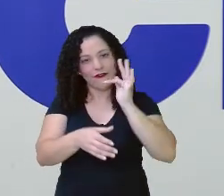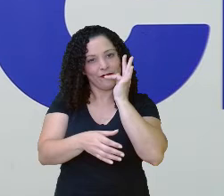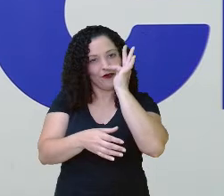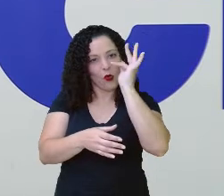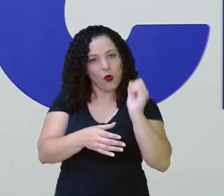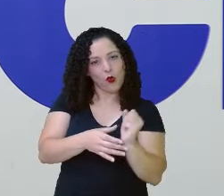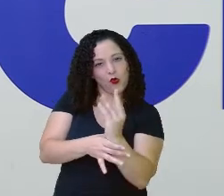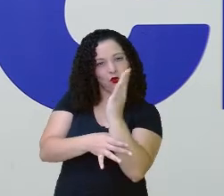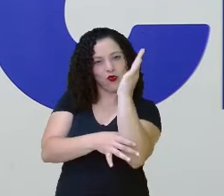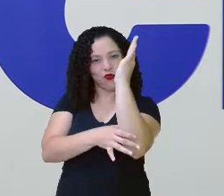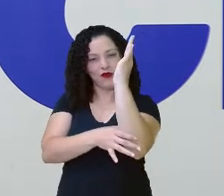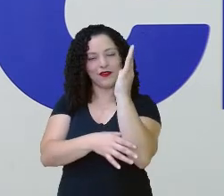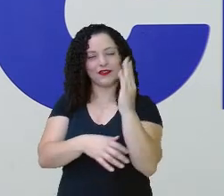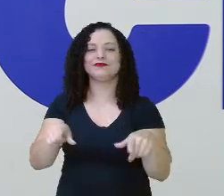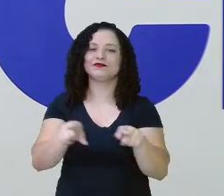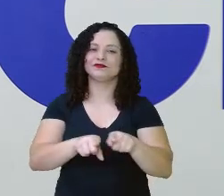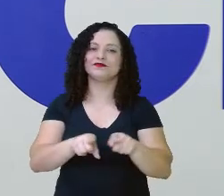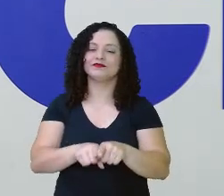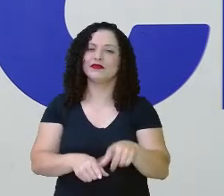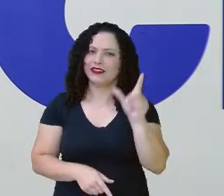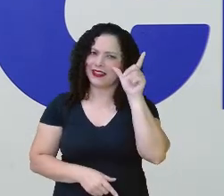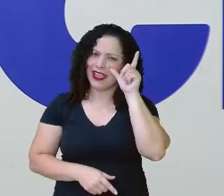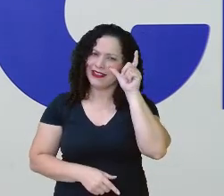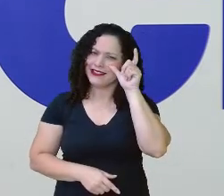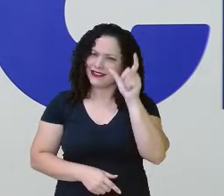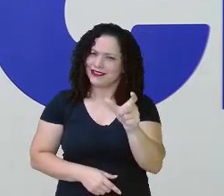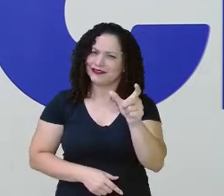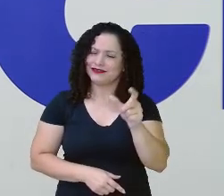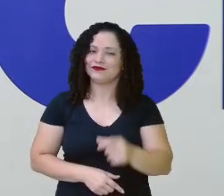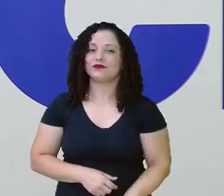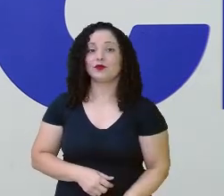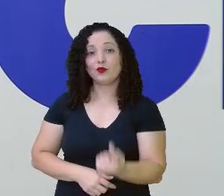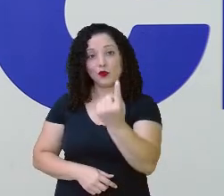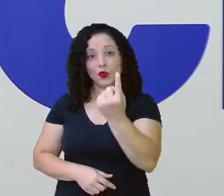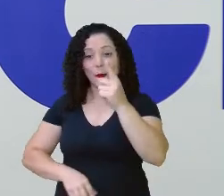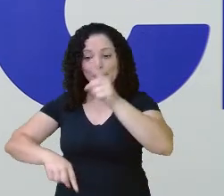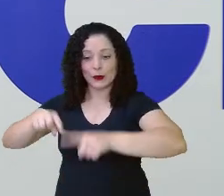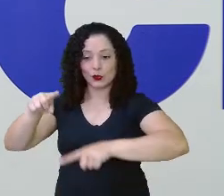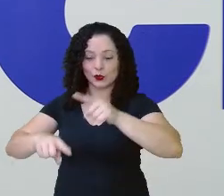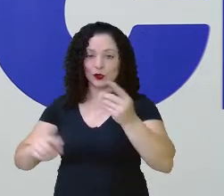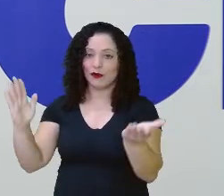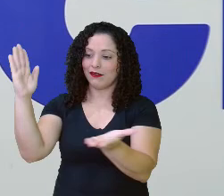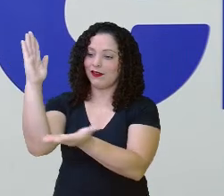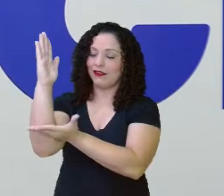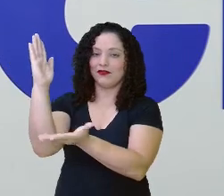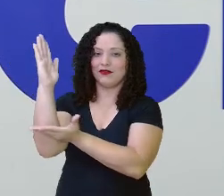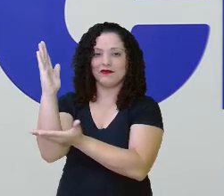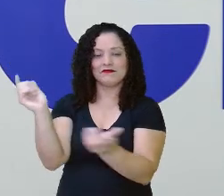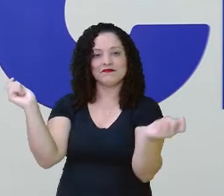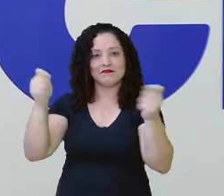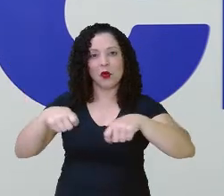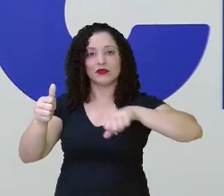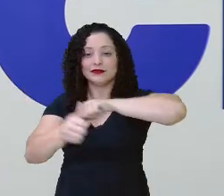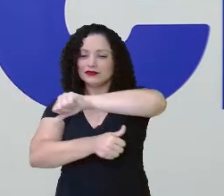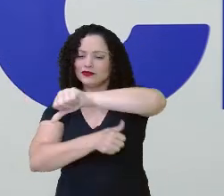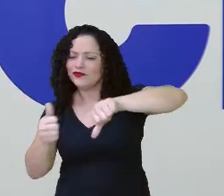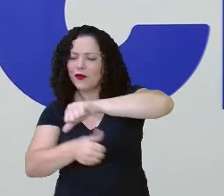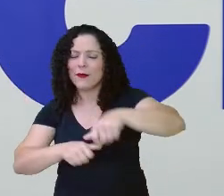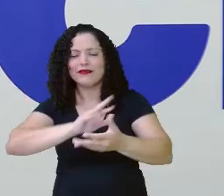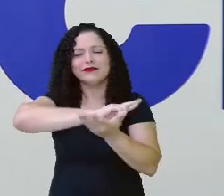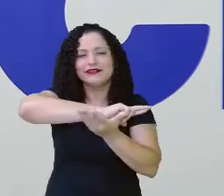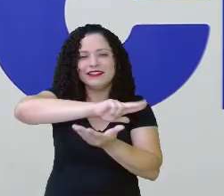coisa interessante, quinto ano, com um tipo de material que é a garrafa PET, a gente conseguiu